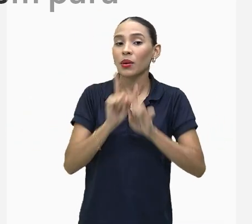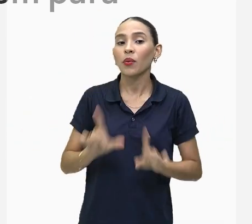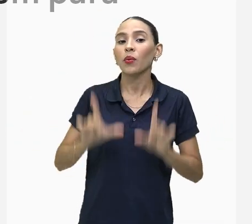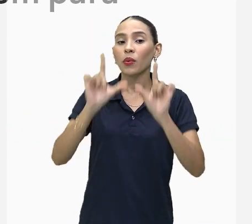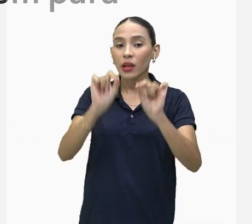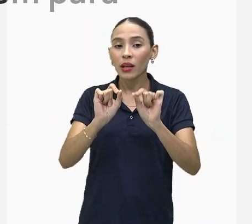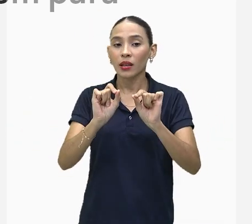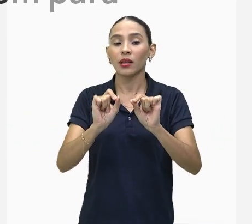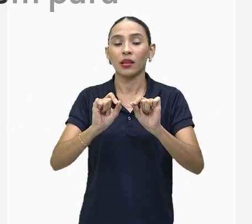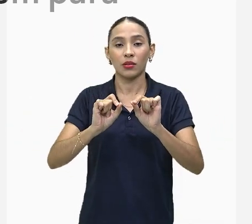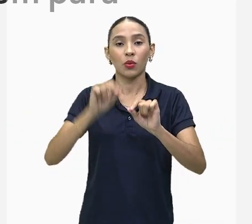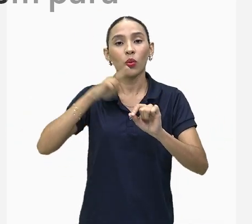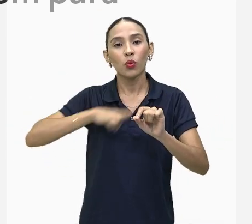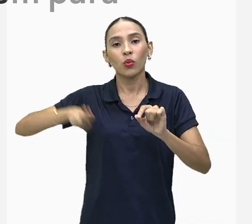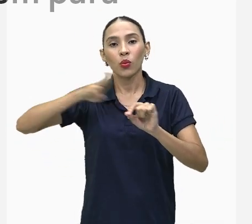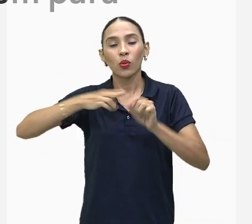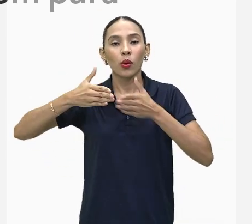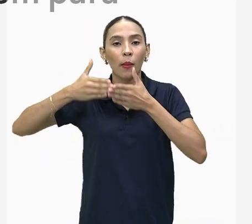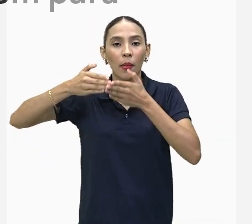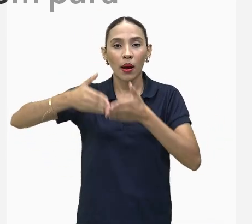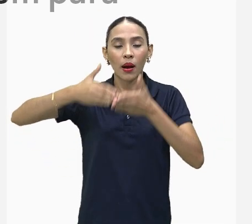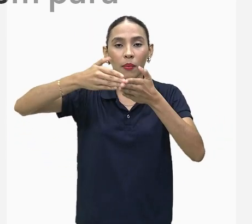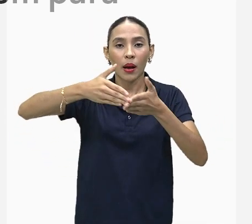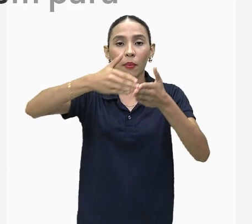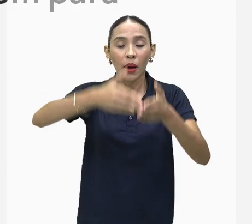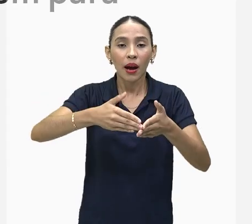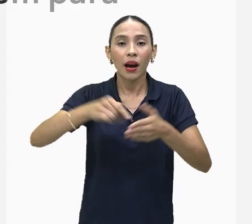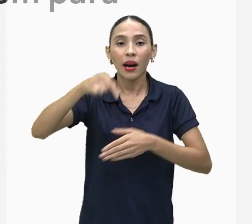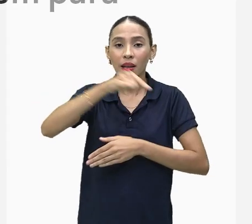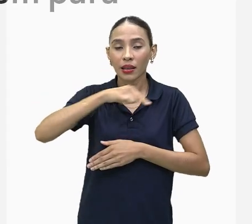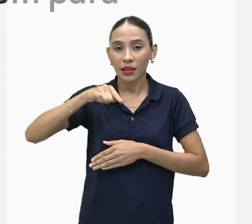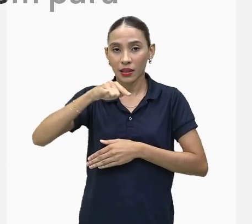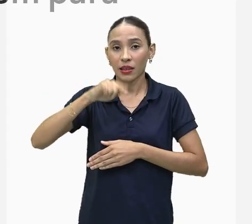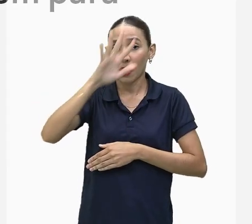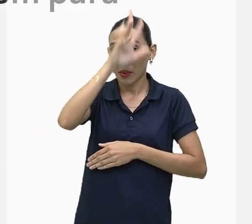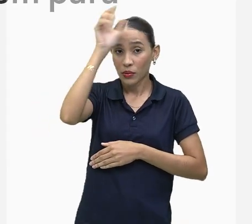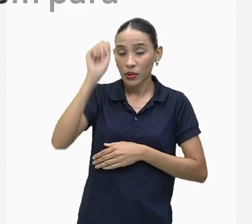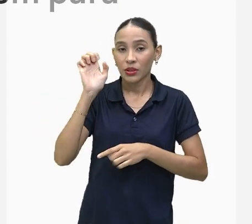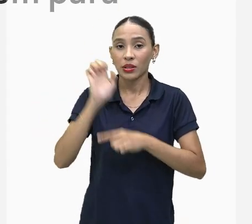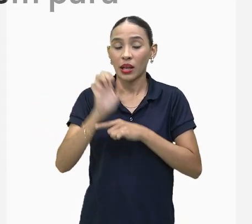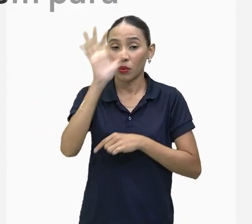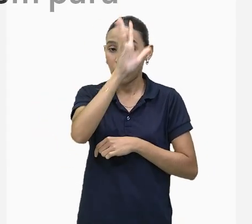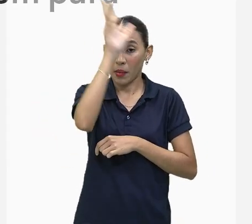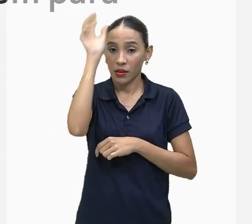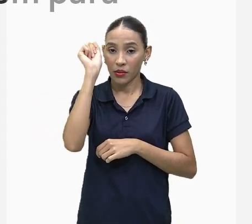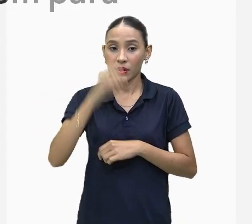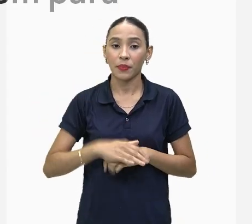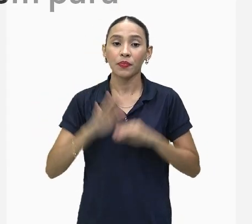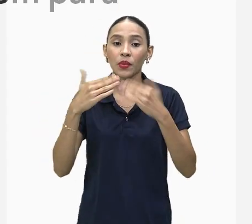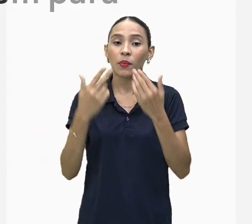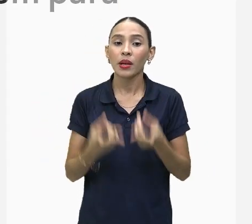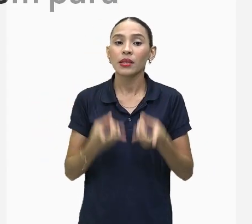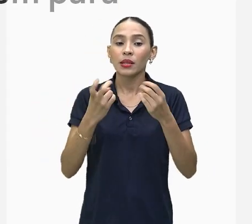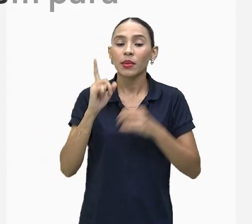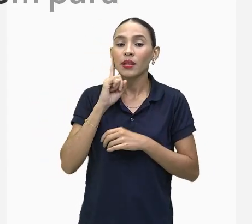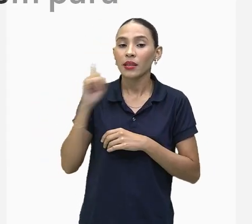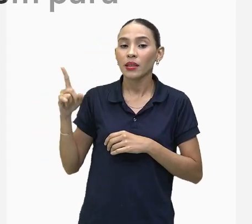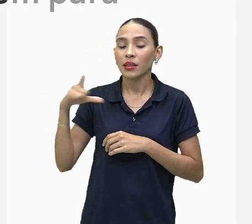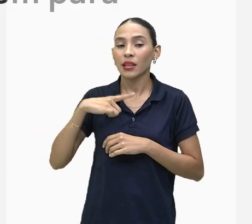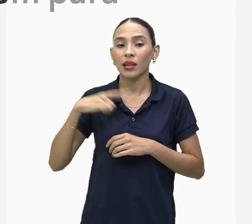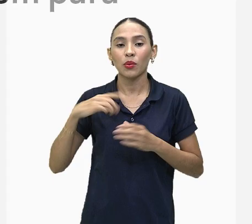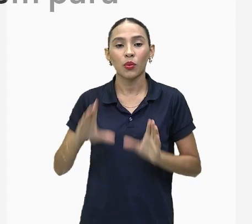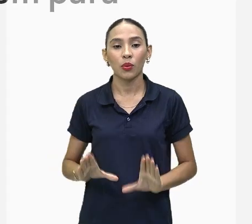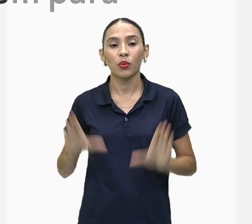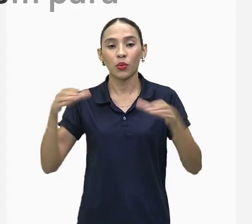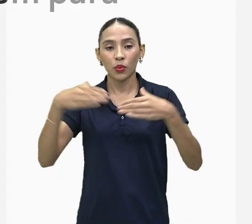a navegação na região amazônica, no estado do Amazonas. Então, nós temos aí um